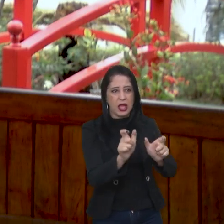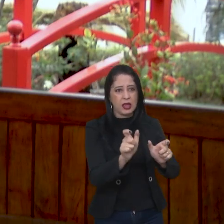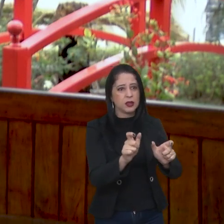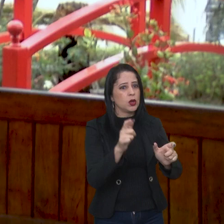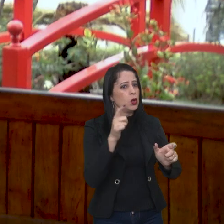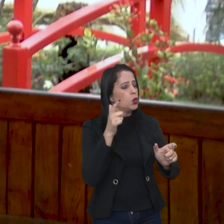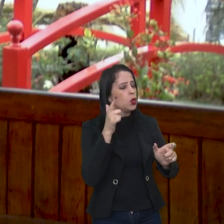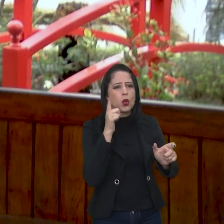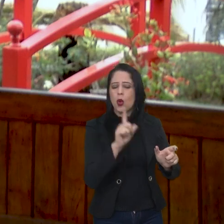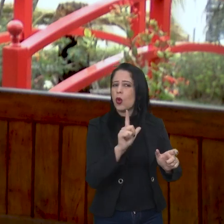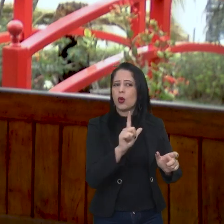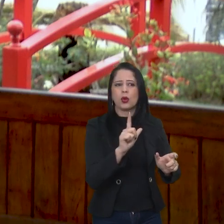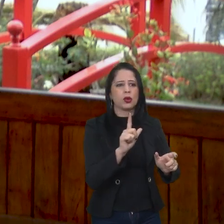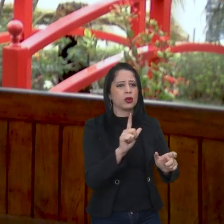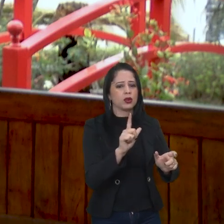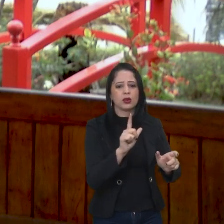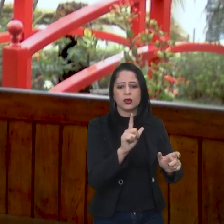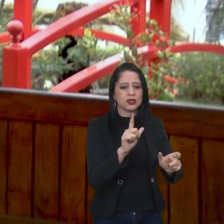consegue